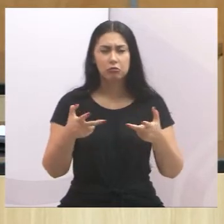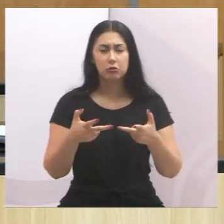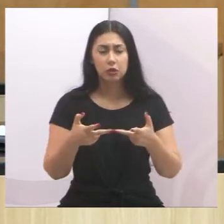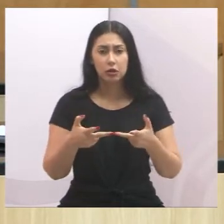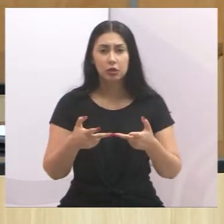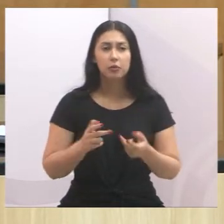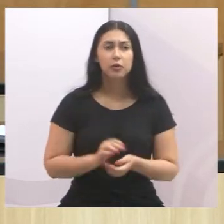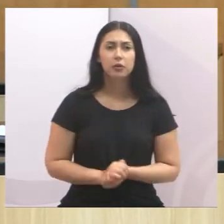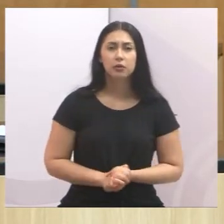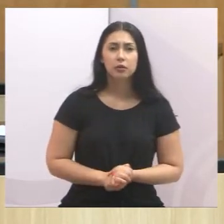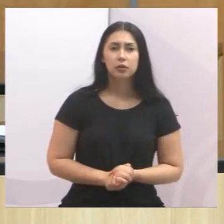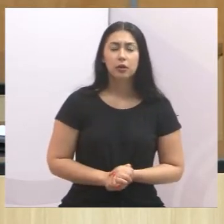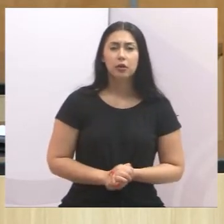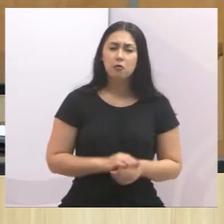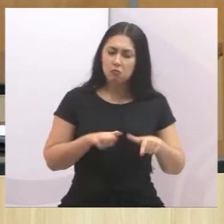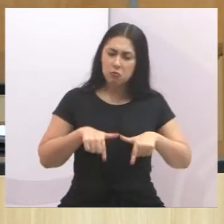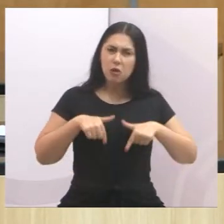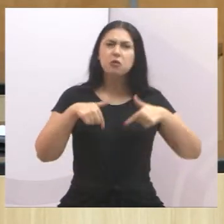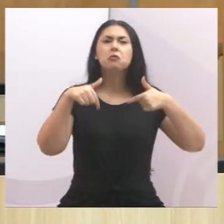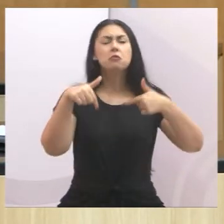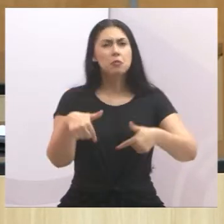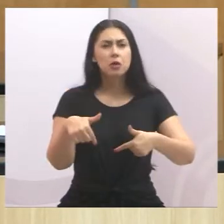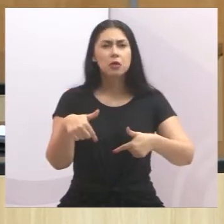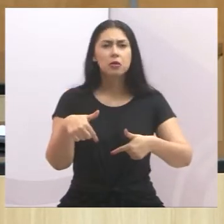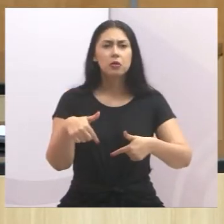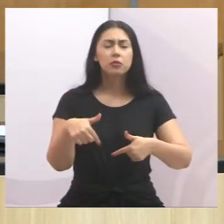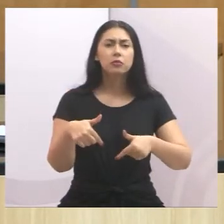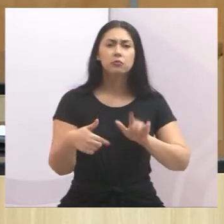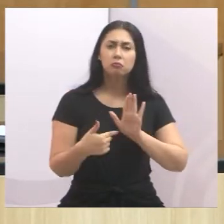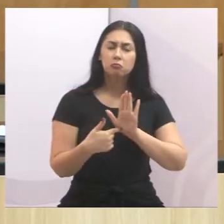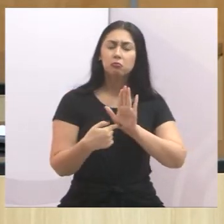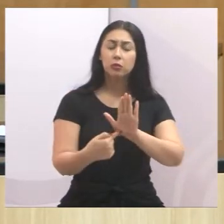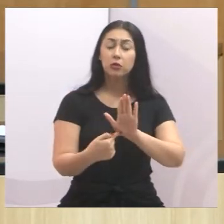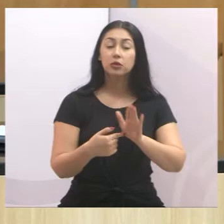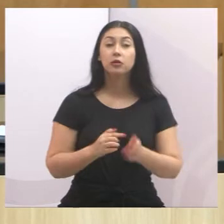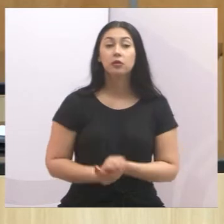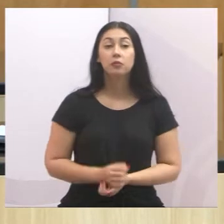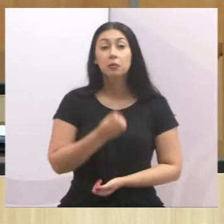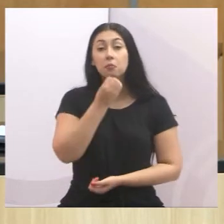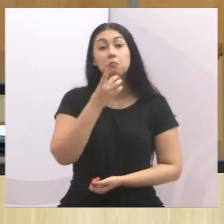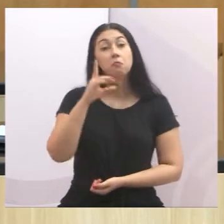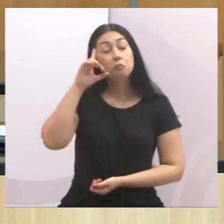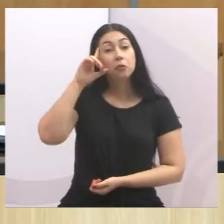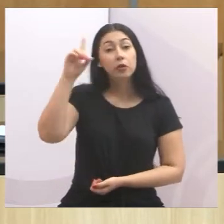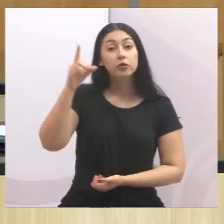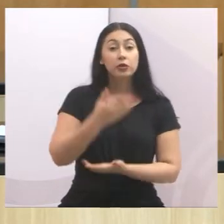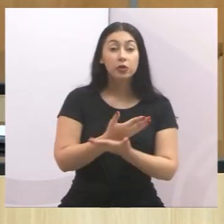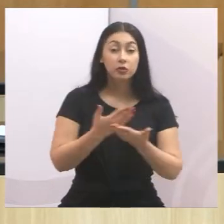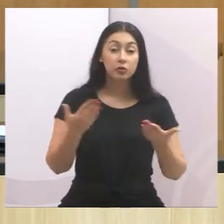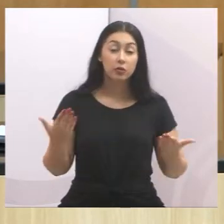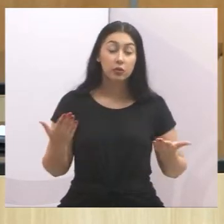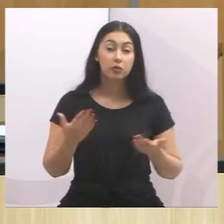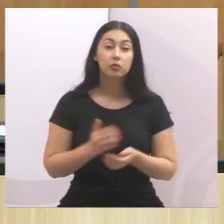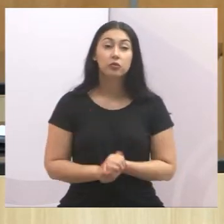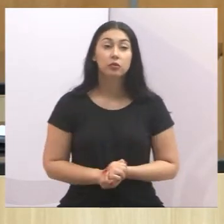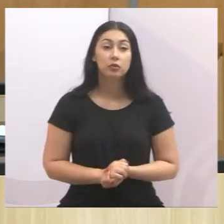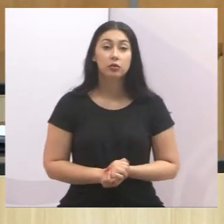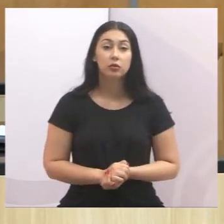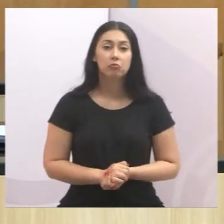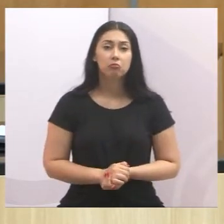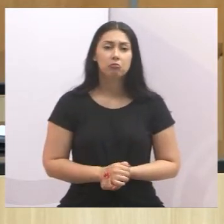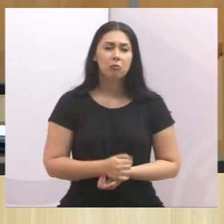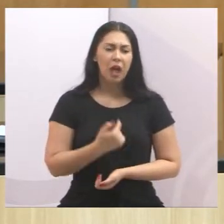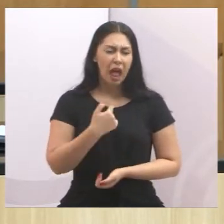tão eloquente posicionamento, transcrevemos a citada manifestação. Bom dia a todos e a todas. Uma análise minha